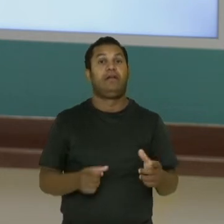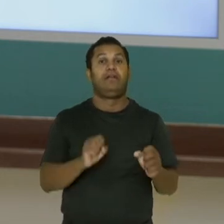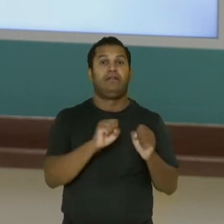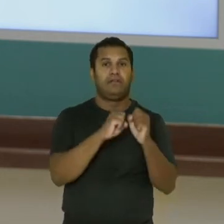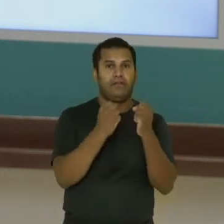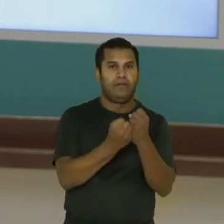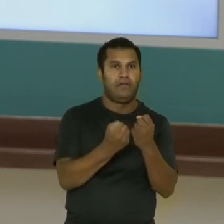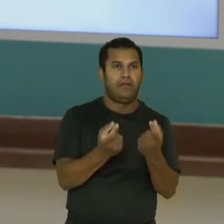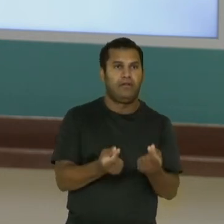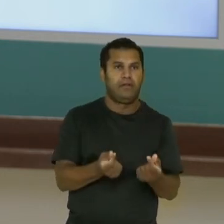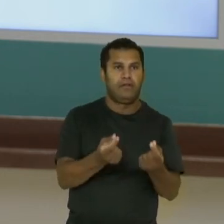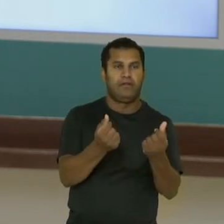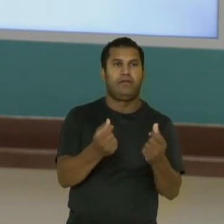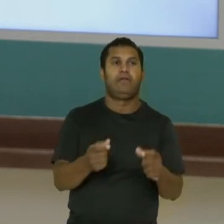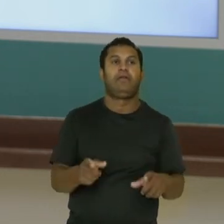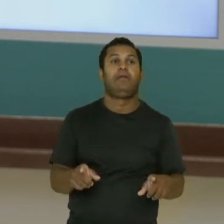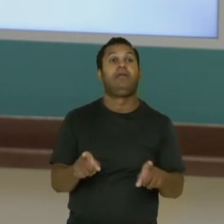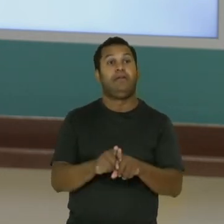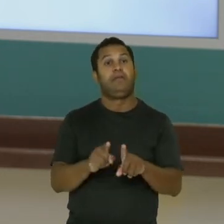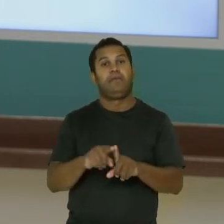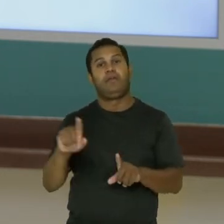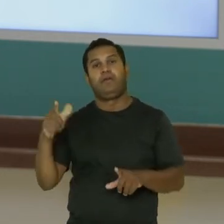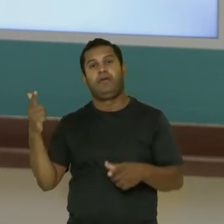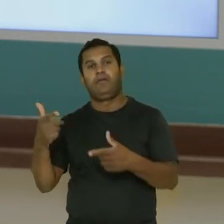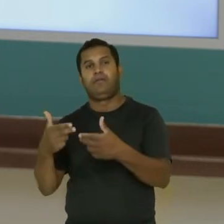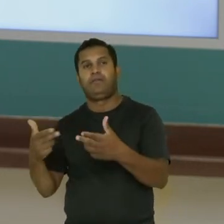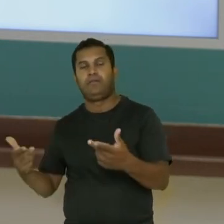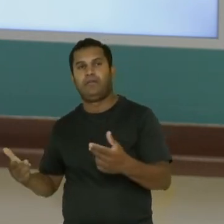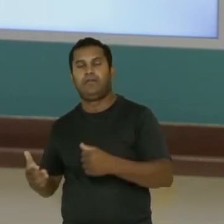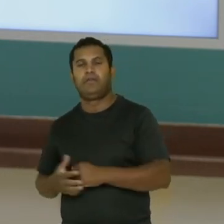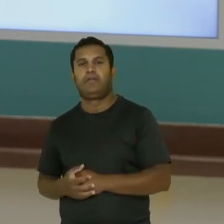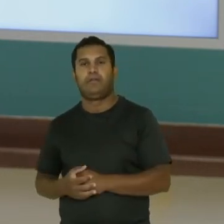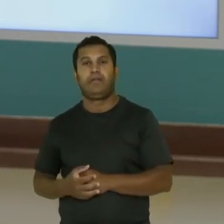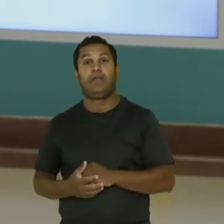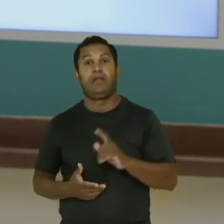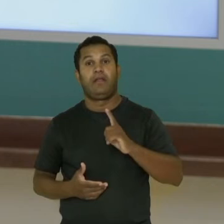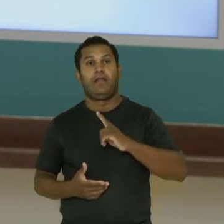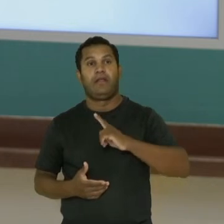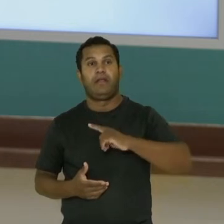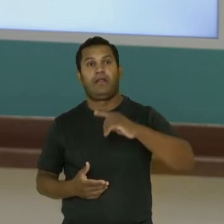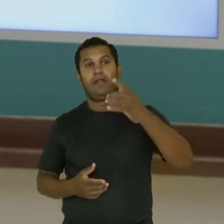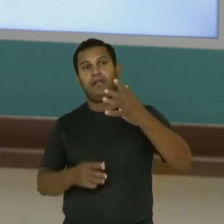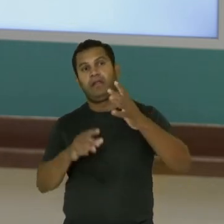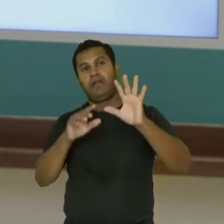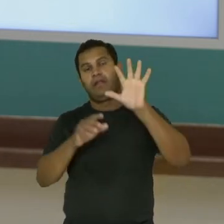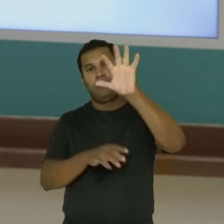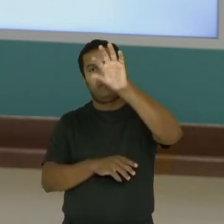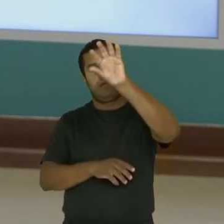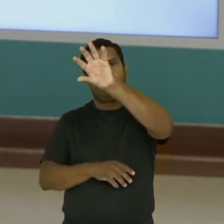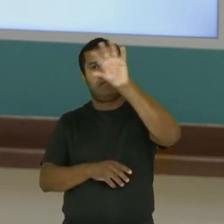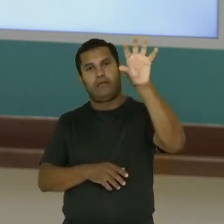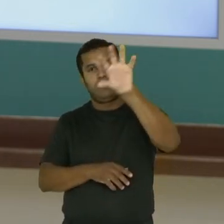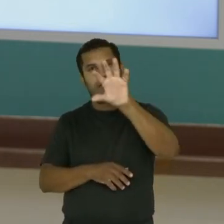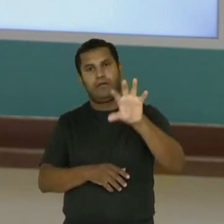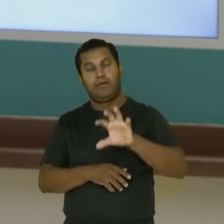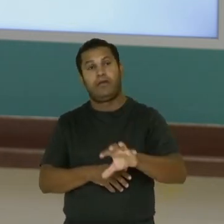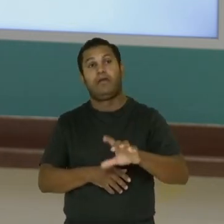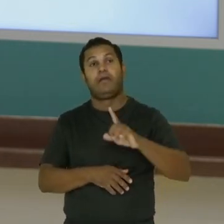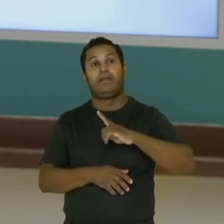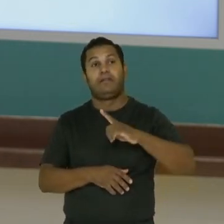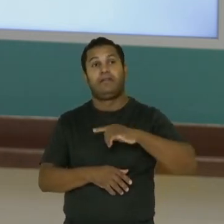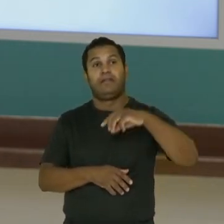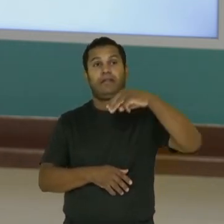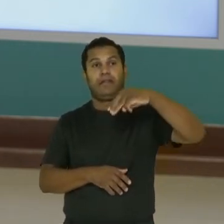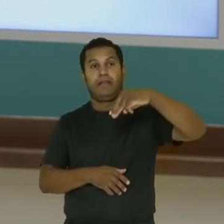entre outros, né? Então se estabeleceu essas divisões aqui, segundo o IBGE, são as chamadas macro-regiões